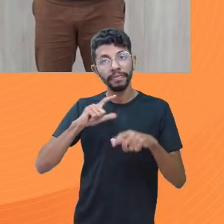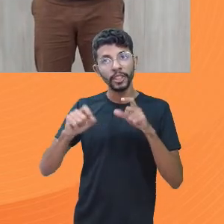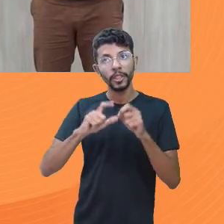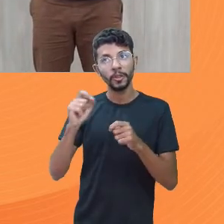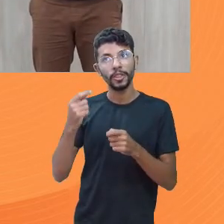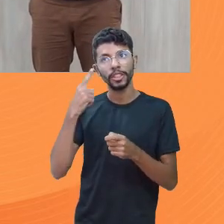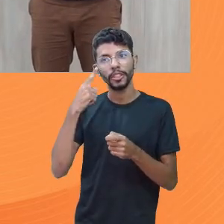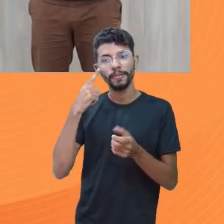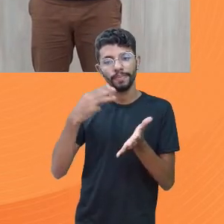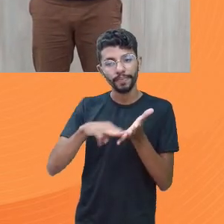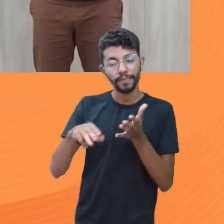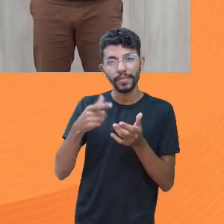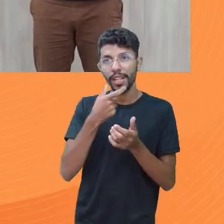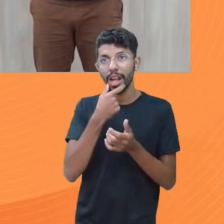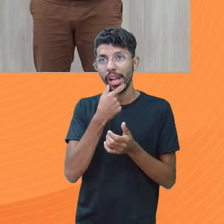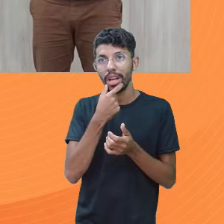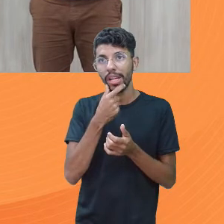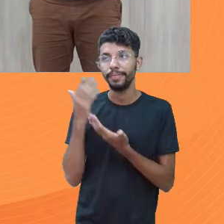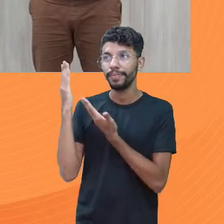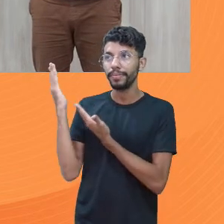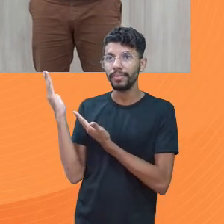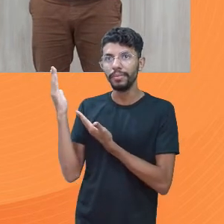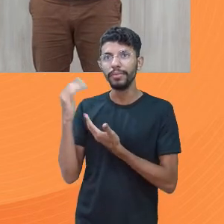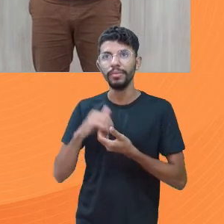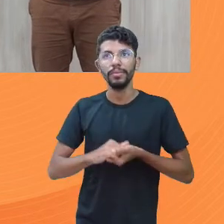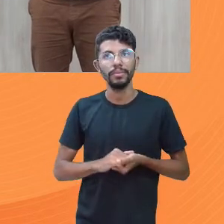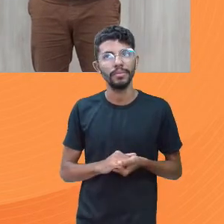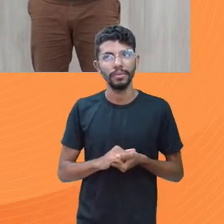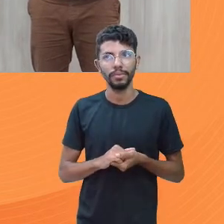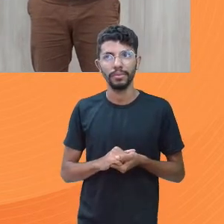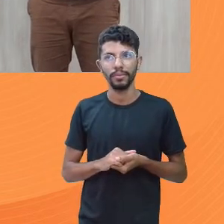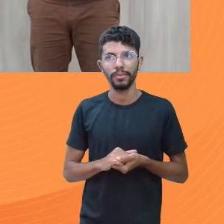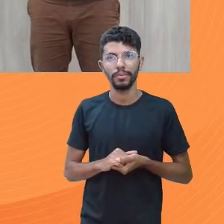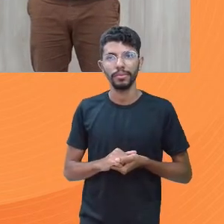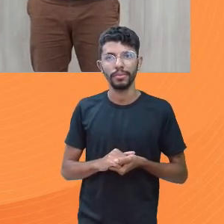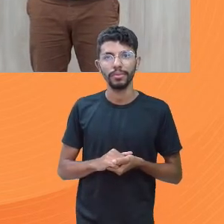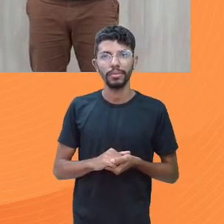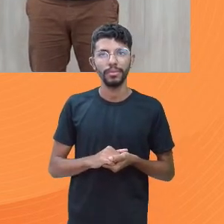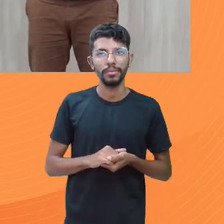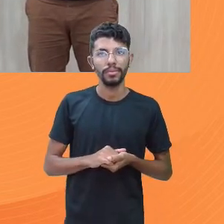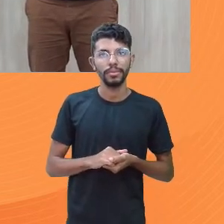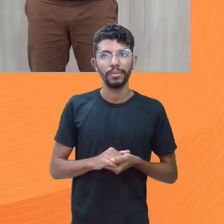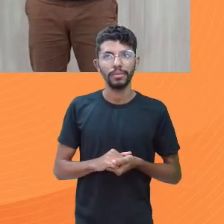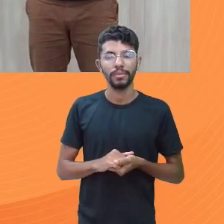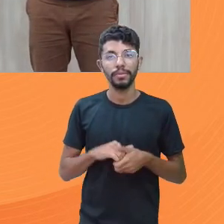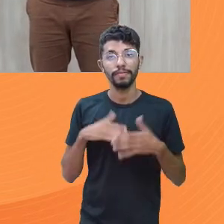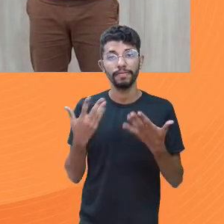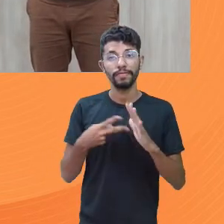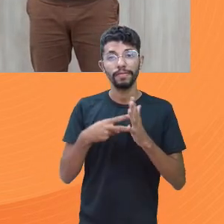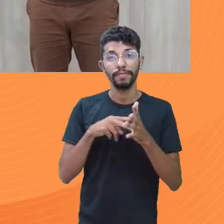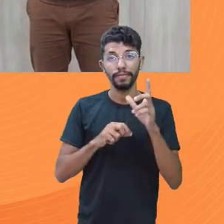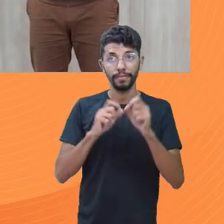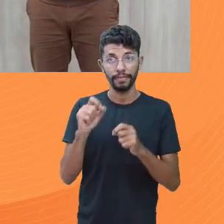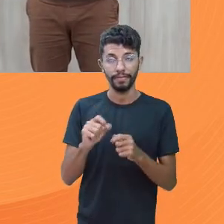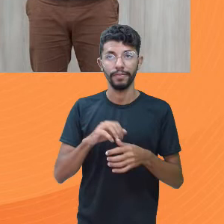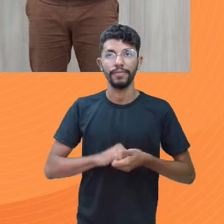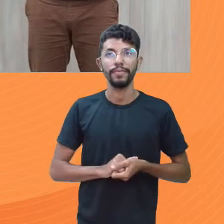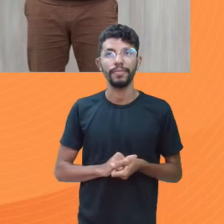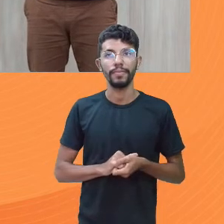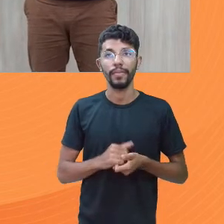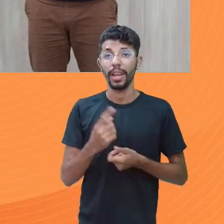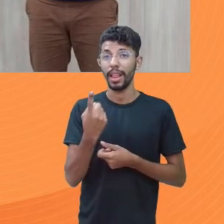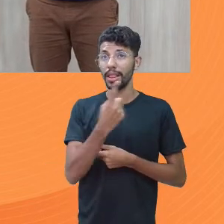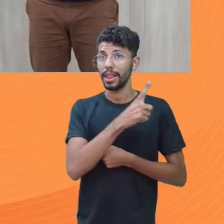inglês. Ó. Don't open the box. First, read the instruction manual. Ou seja, não abra a